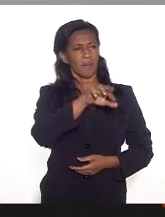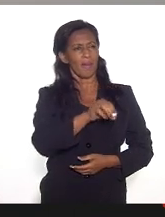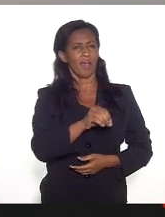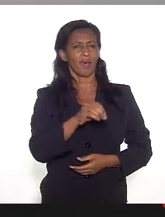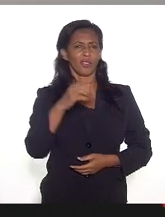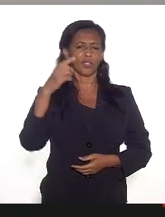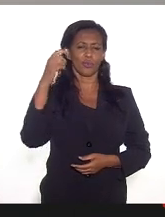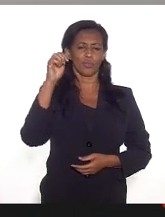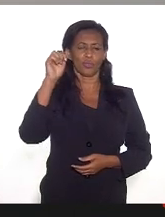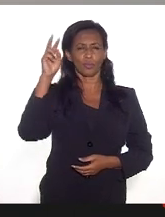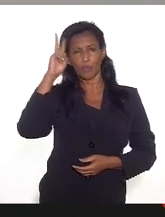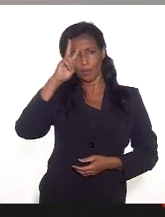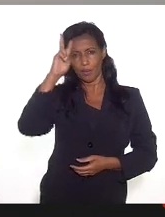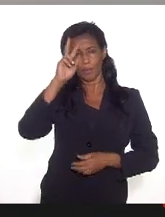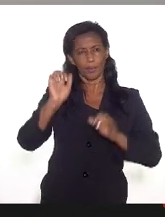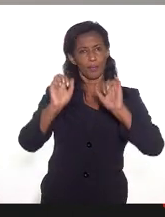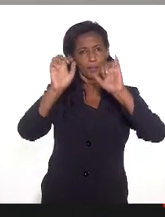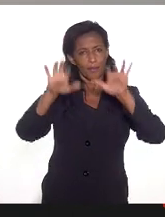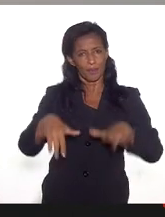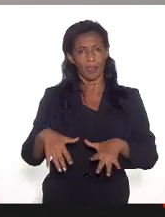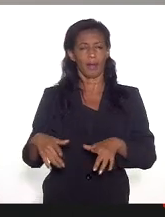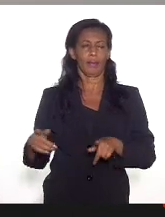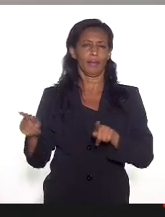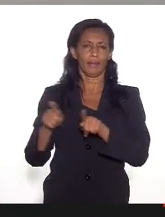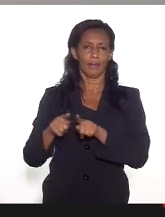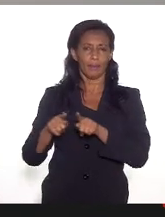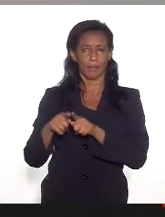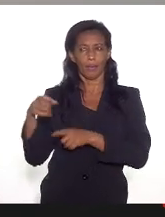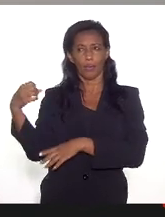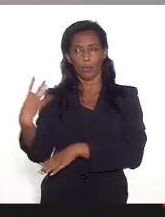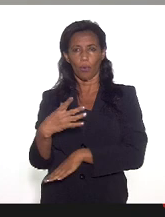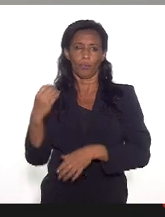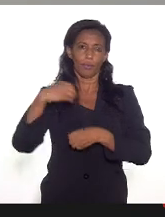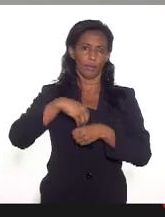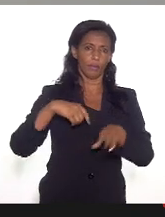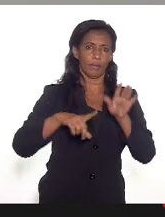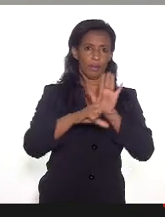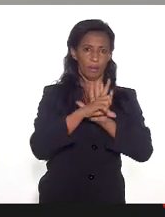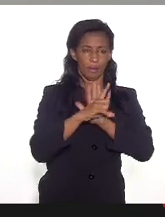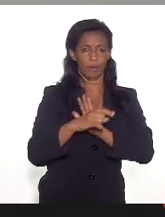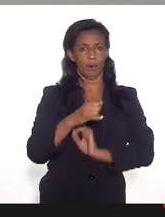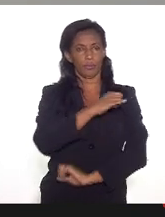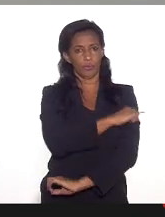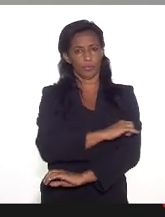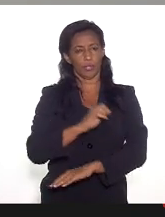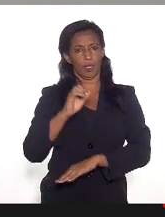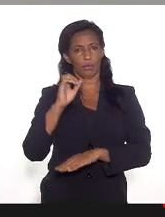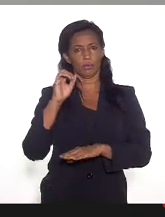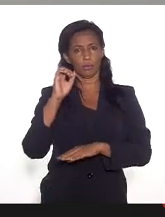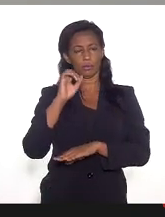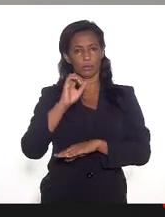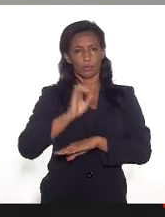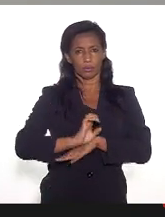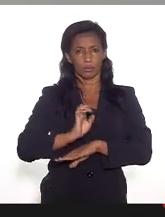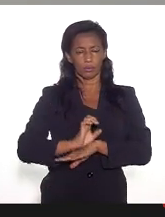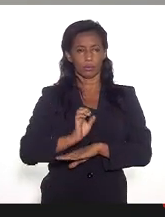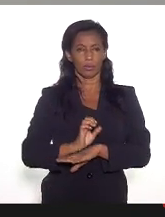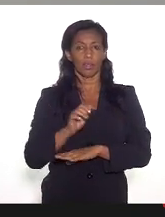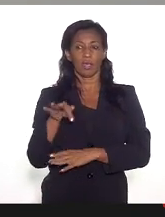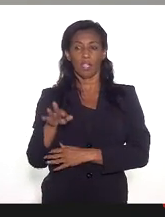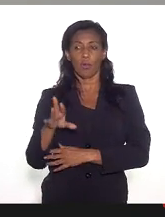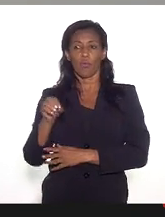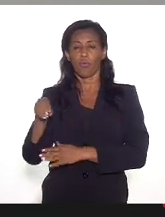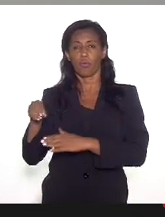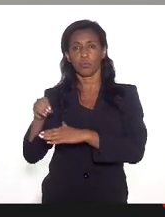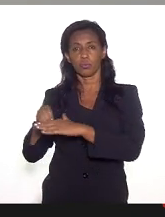muito bem um instrumento novo instituído na legislação do Rio de Janeiro por emenda constitucional, que é o Fundo